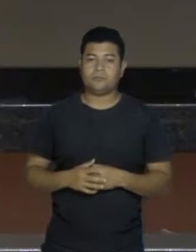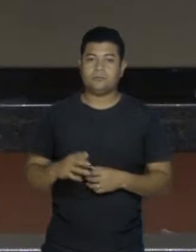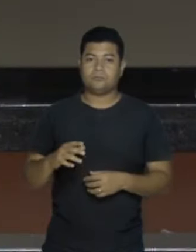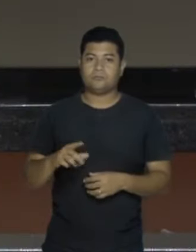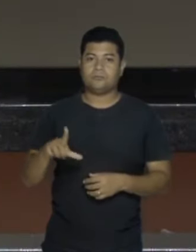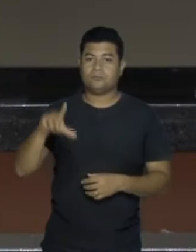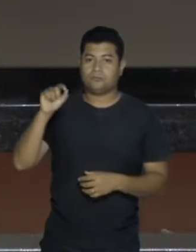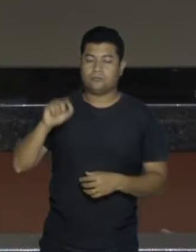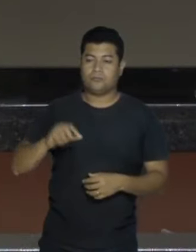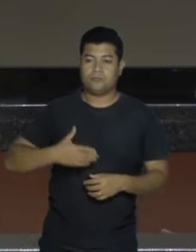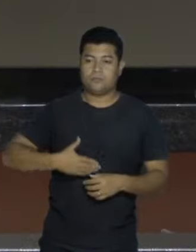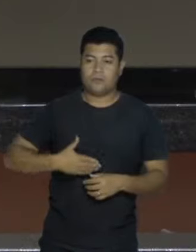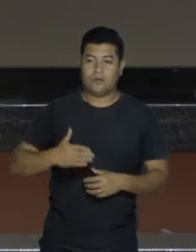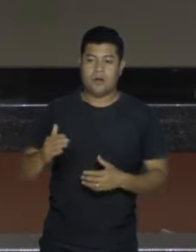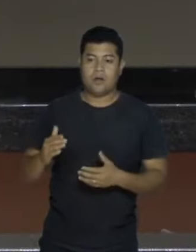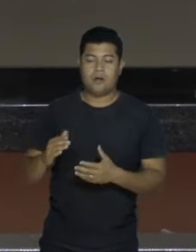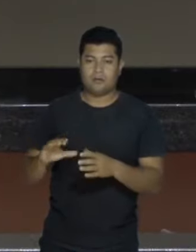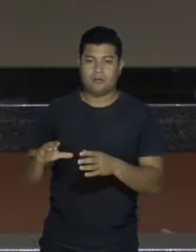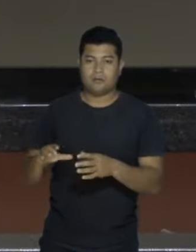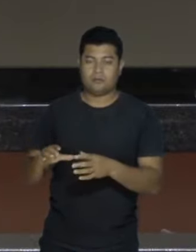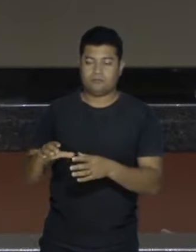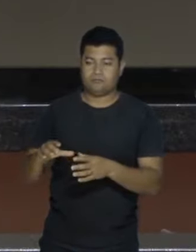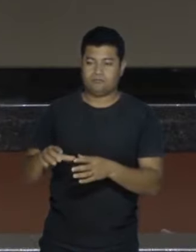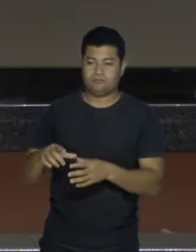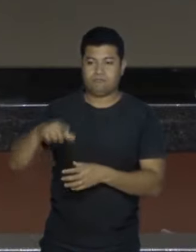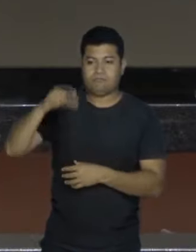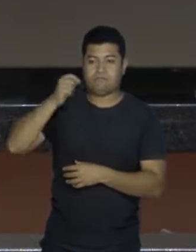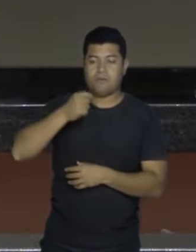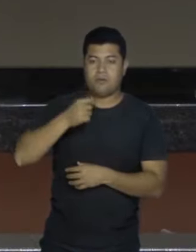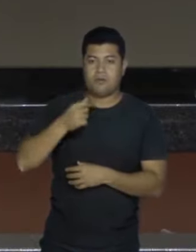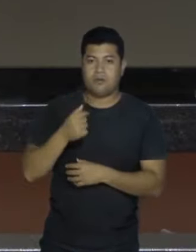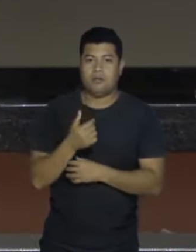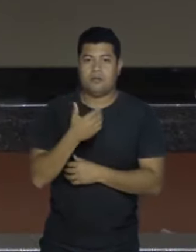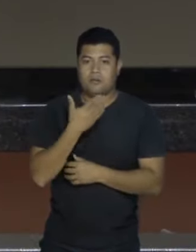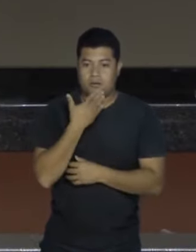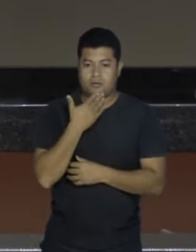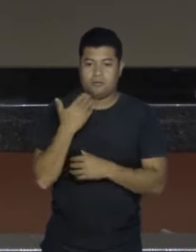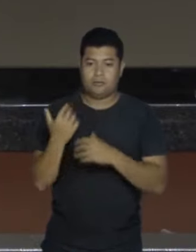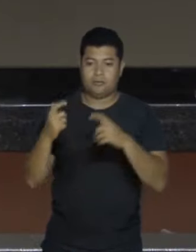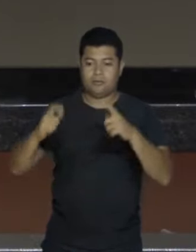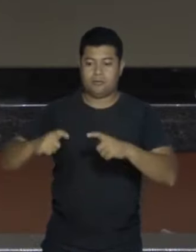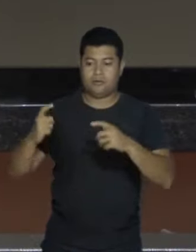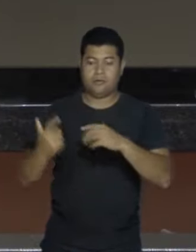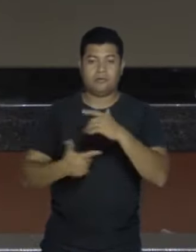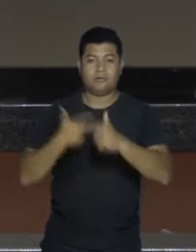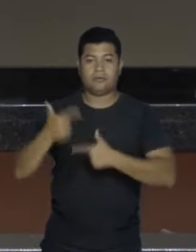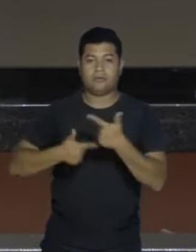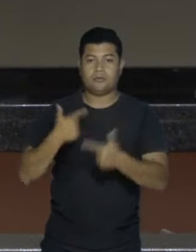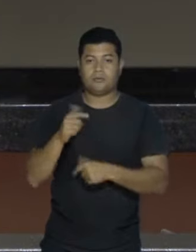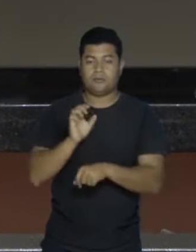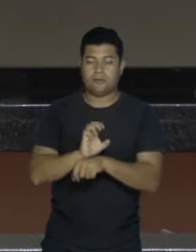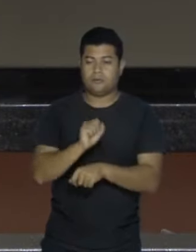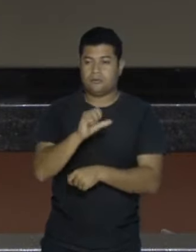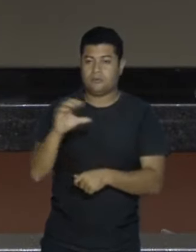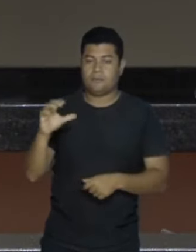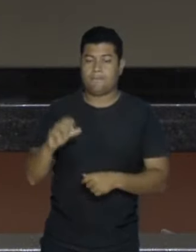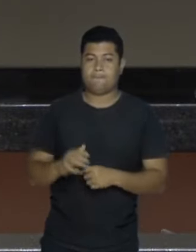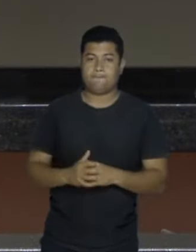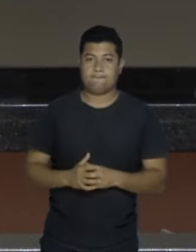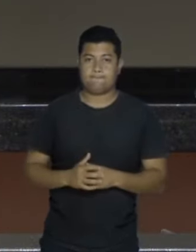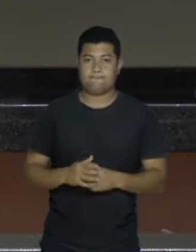das melhores empresas para trabalhar no estado pelo Gringo grinchwork em discussão com a palavra autor